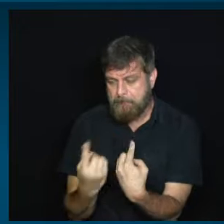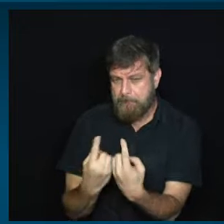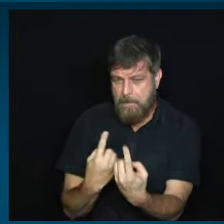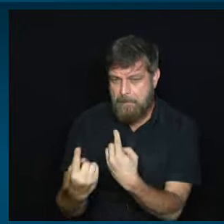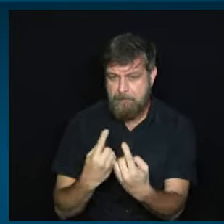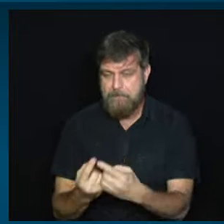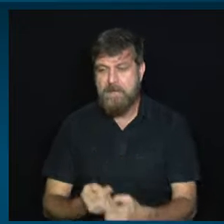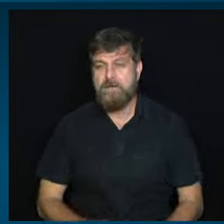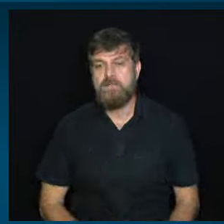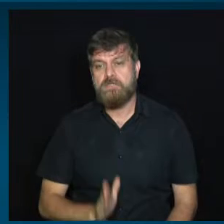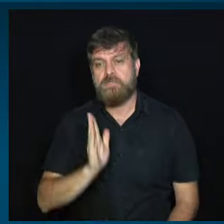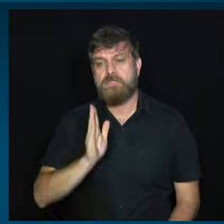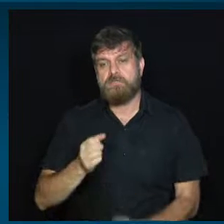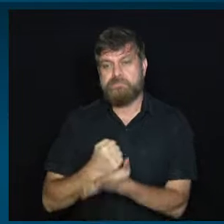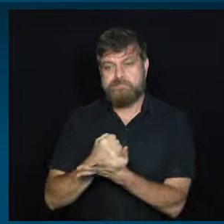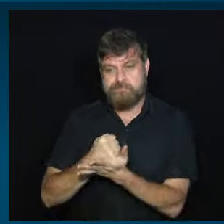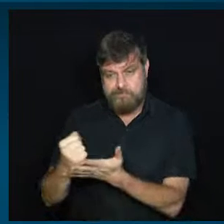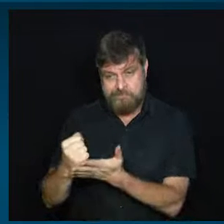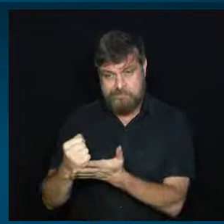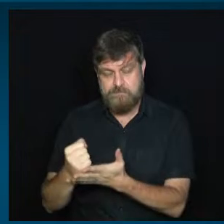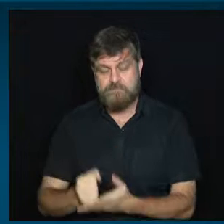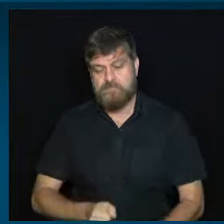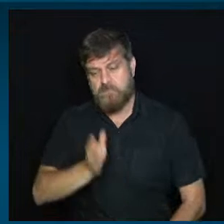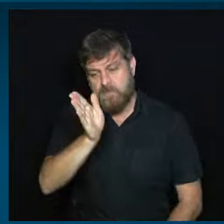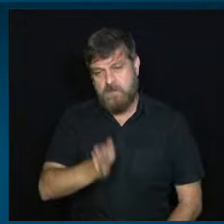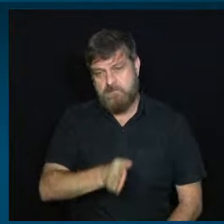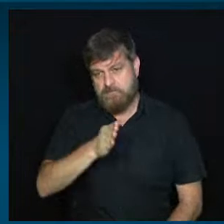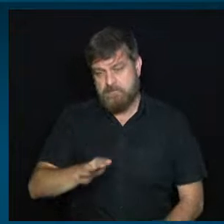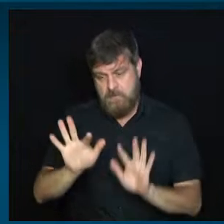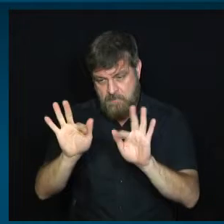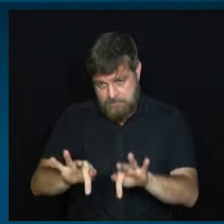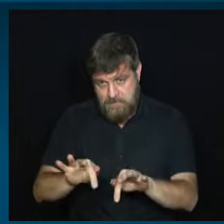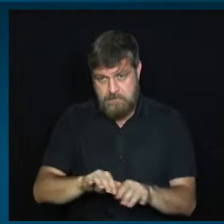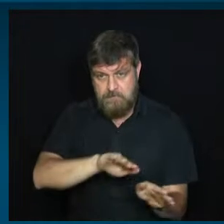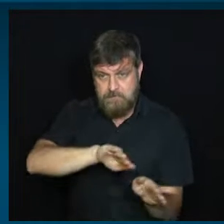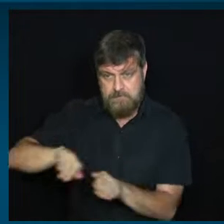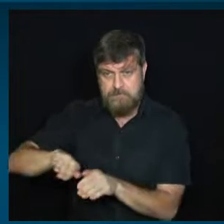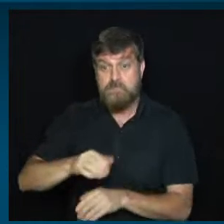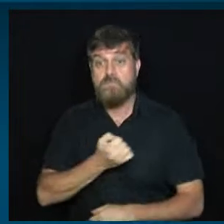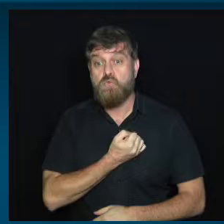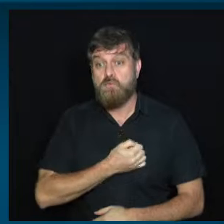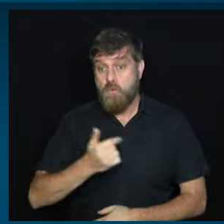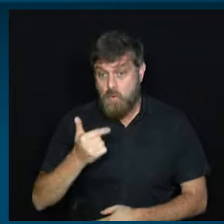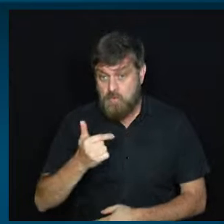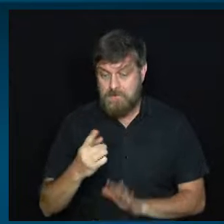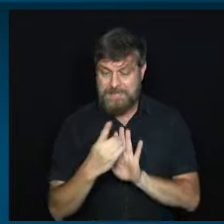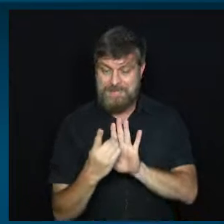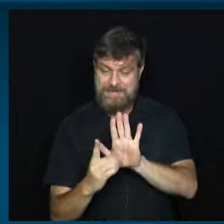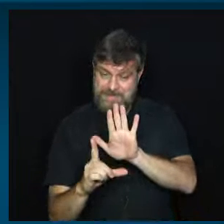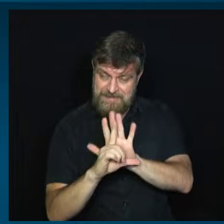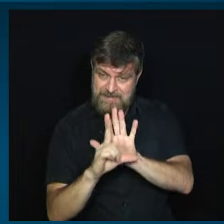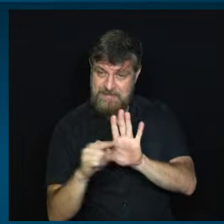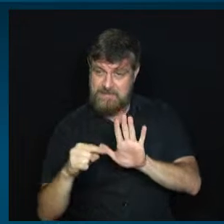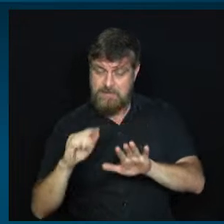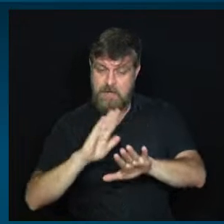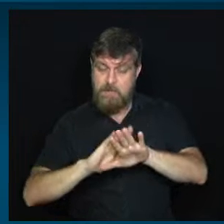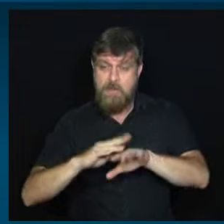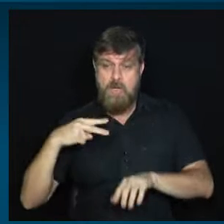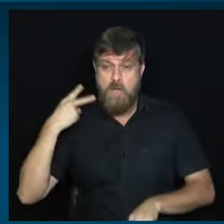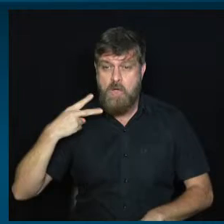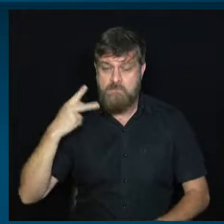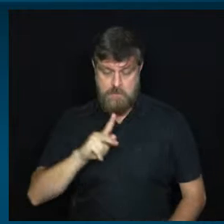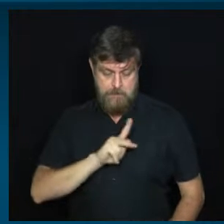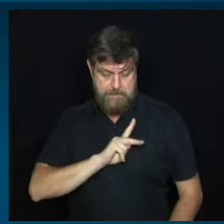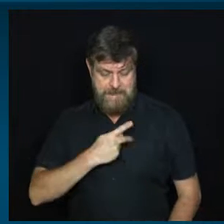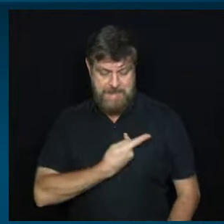Públicas Municipais, que trata a lei, foi encerrado. O item 2 é o projeto de decreto legislativo do vereador Paulo